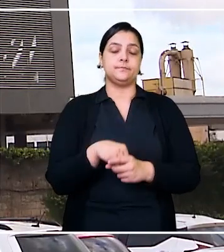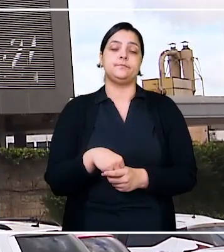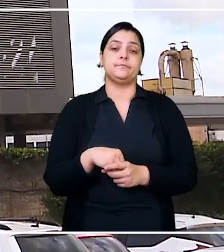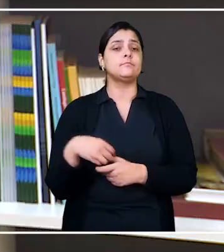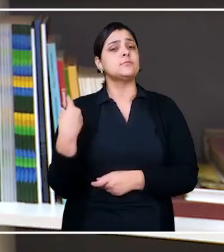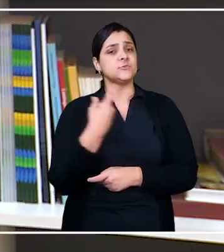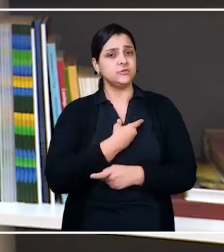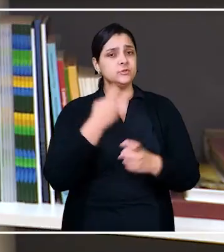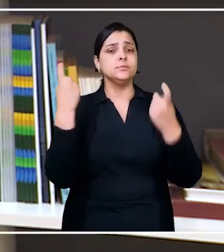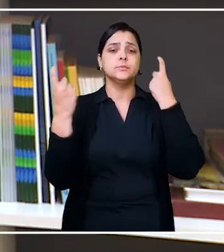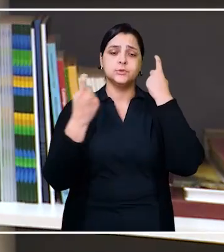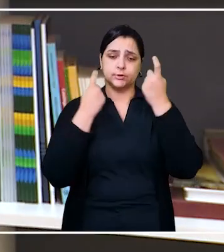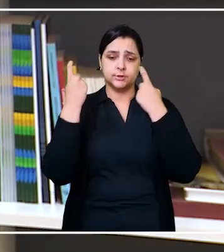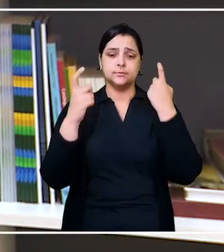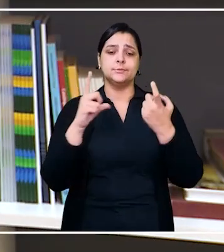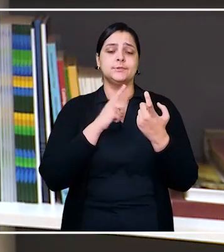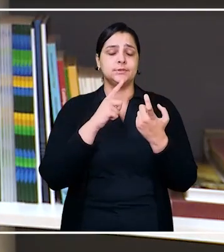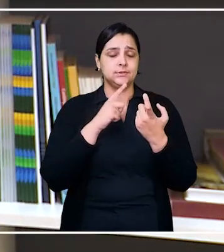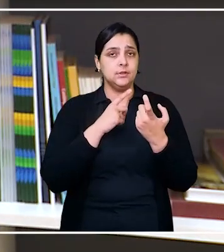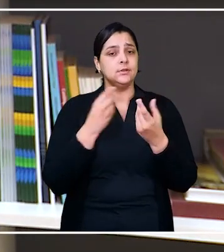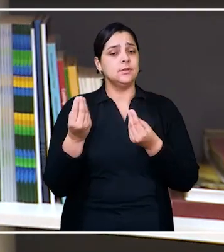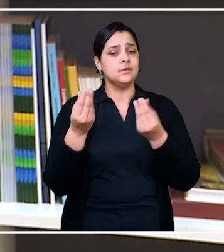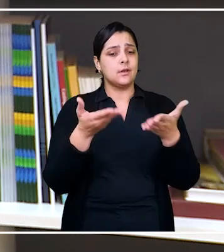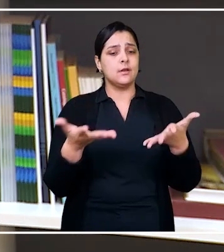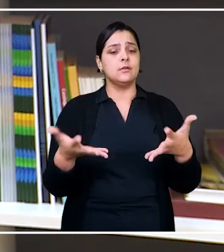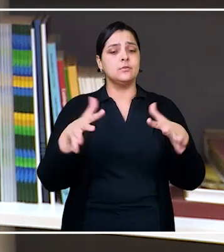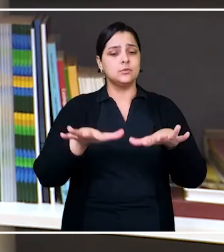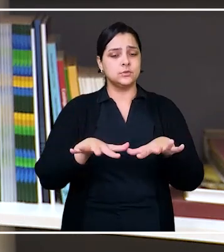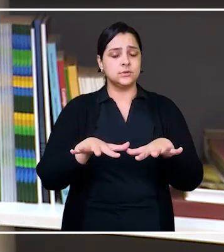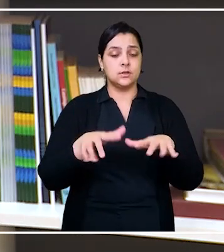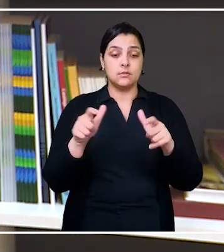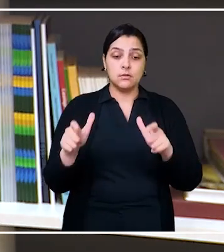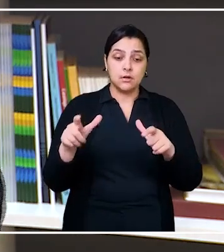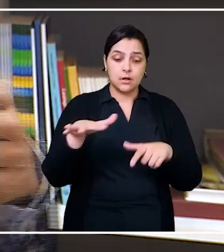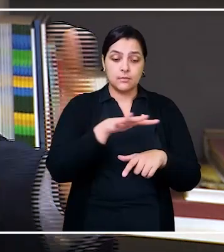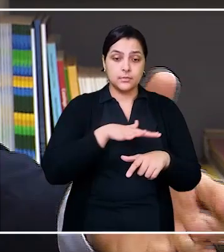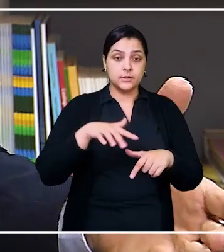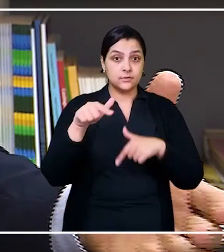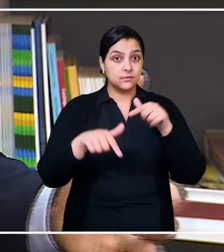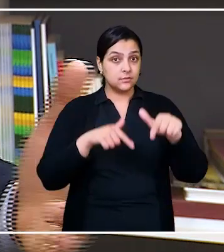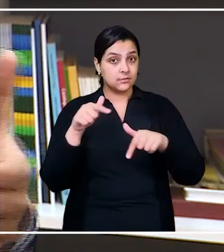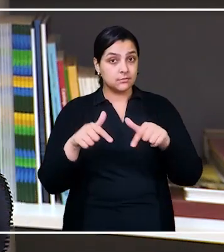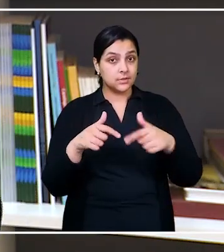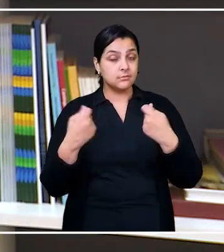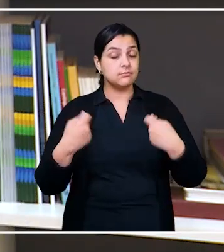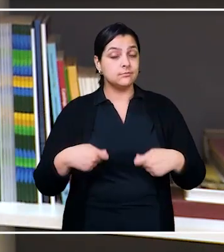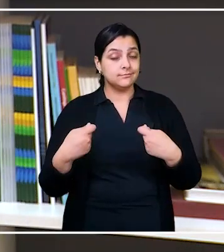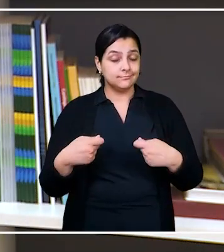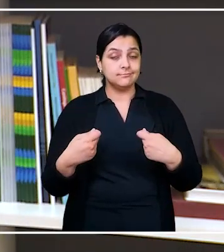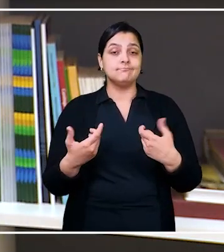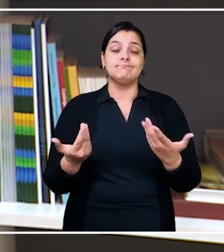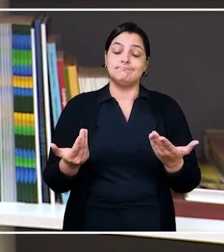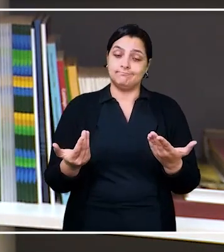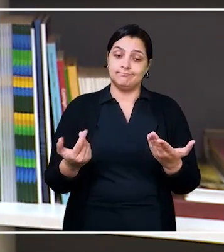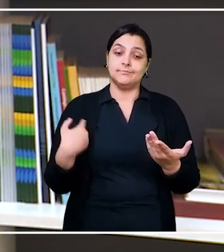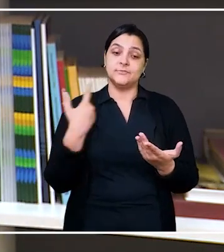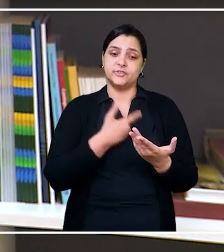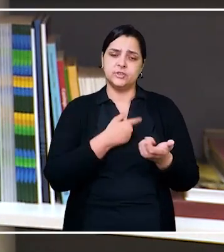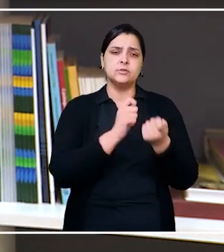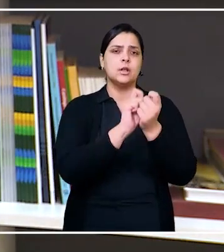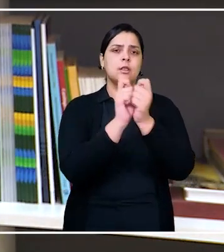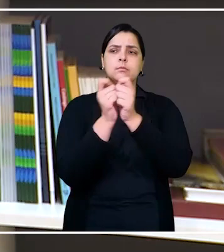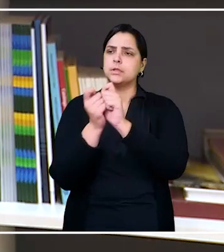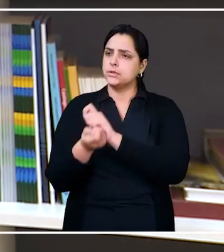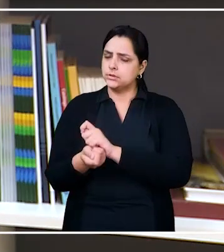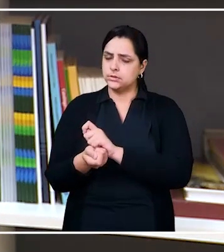deficiência a gente tem uma preocupação grande de que você permita a inclusão nos ambientes de trabalho quando há necessidade a gente